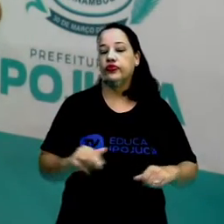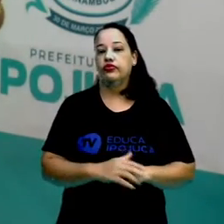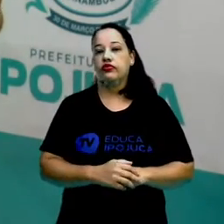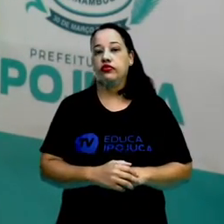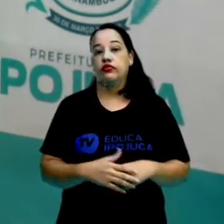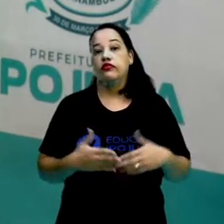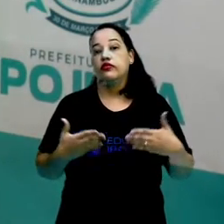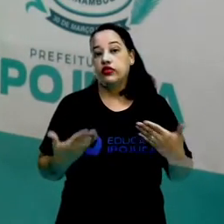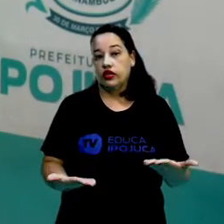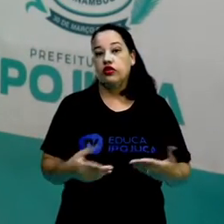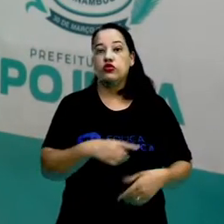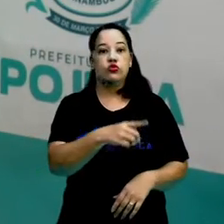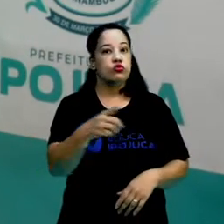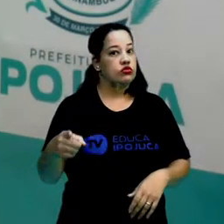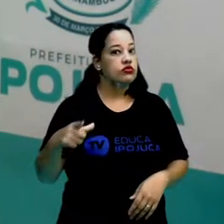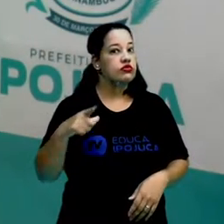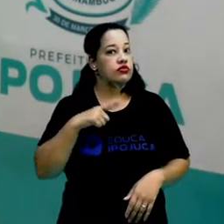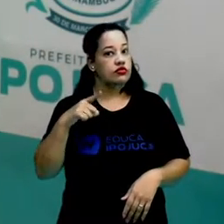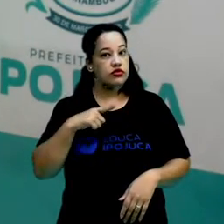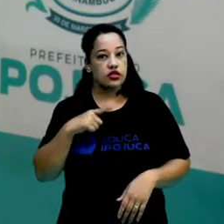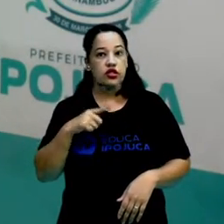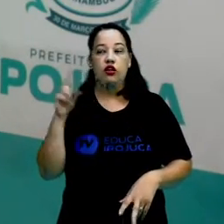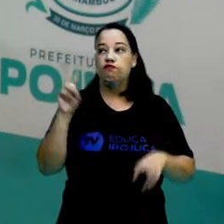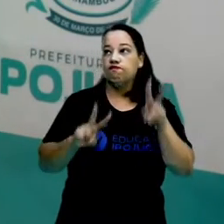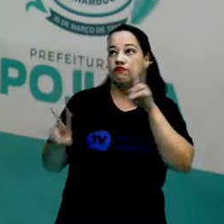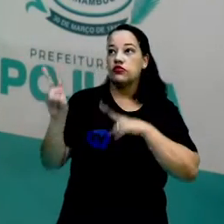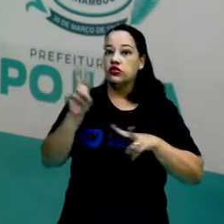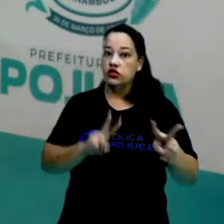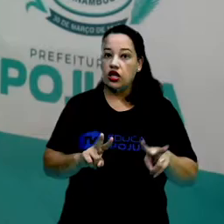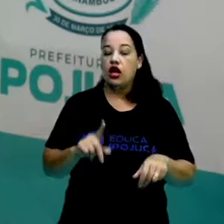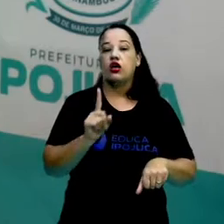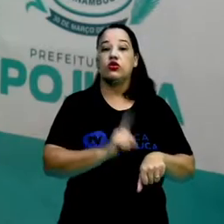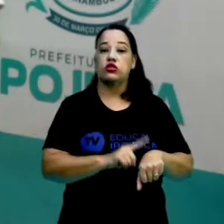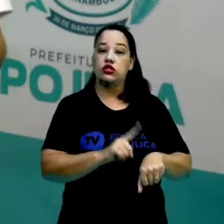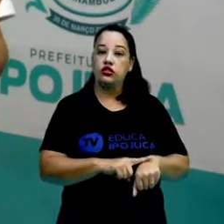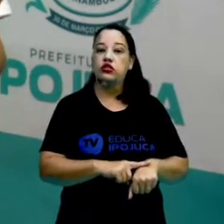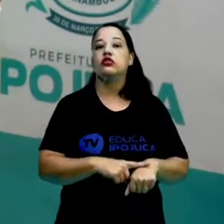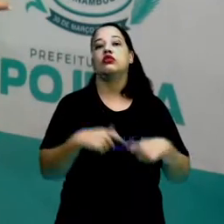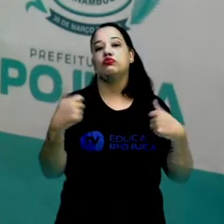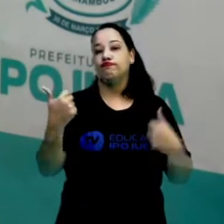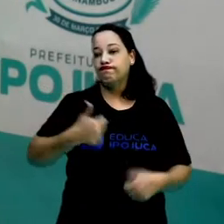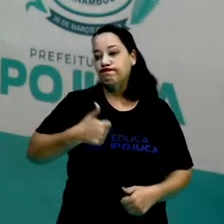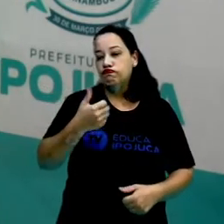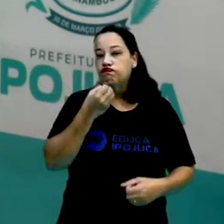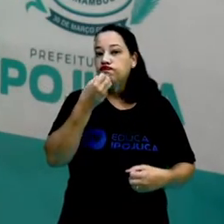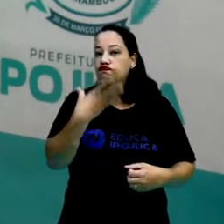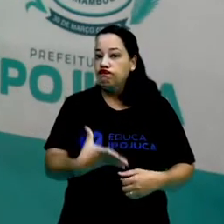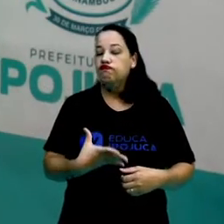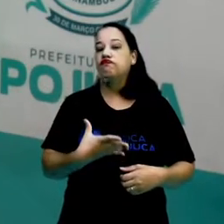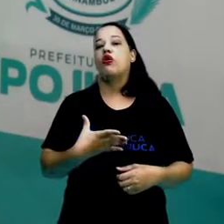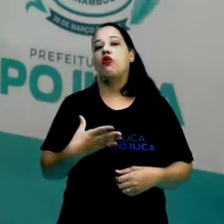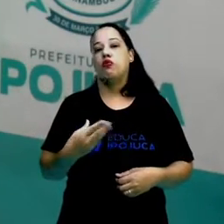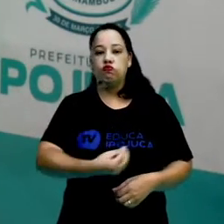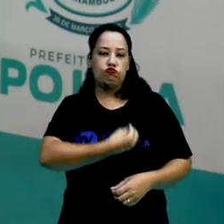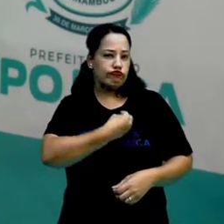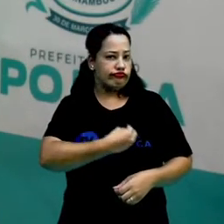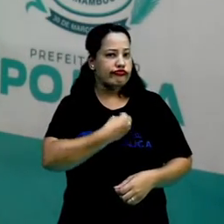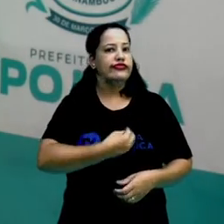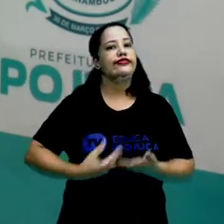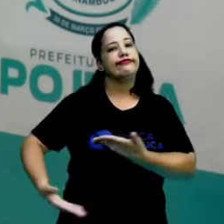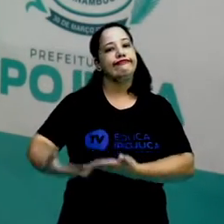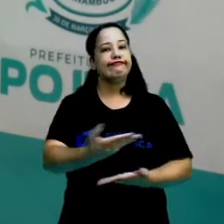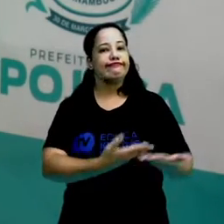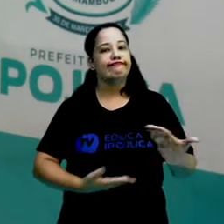que vocês tenham esse olhar de como o tempo pode ser atrelado positivamente à nossa dinâmica do dia a dia.